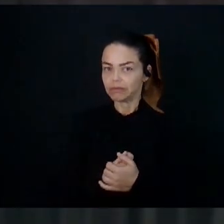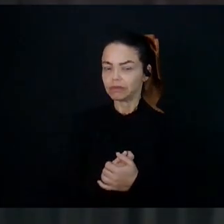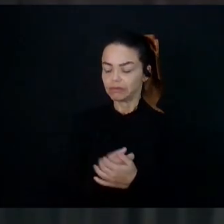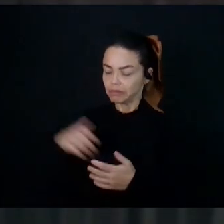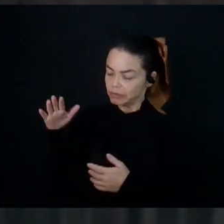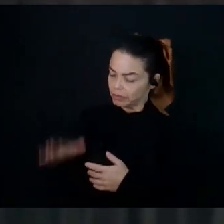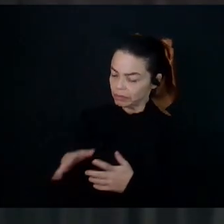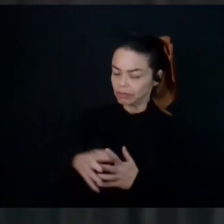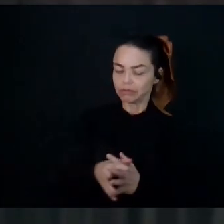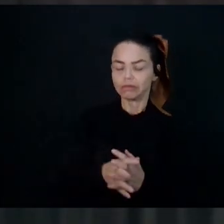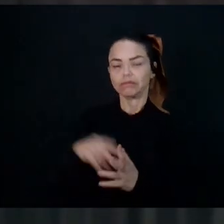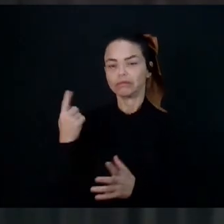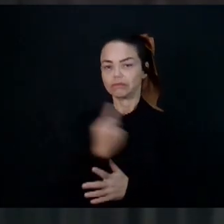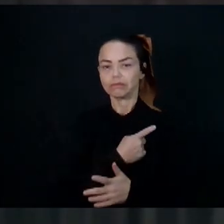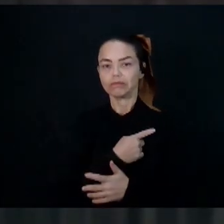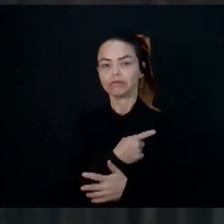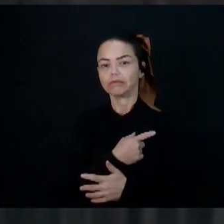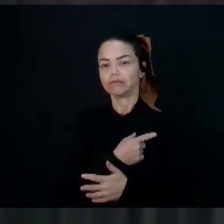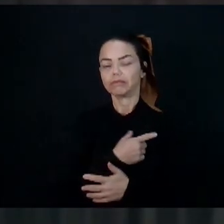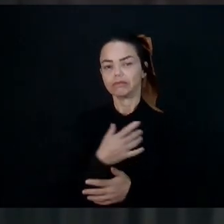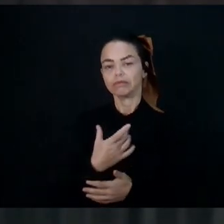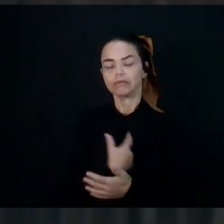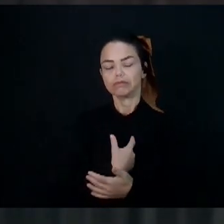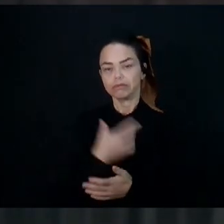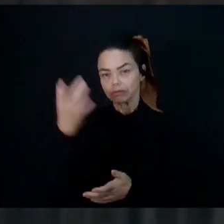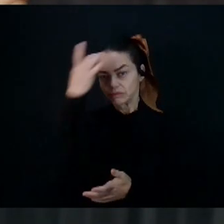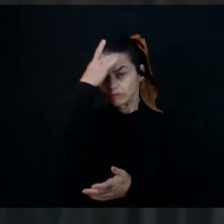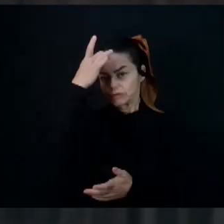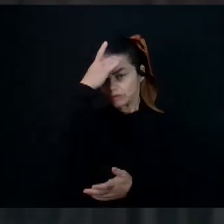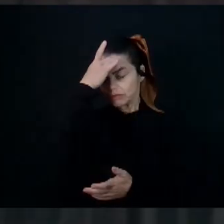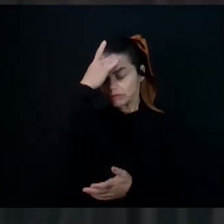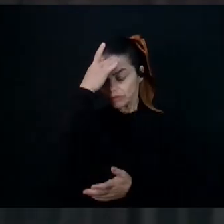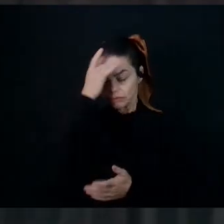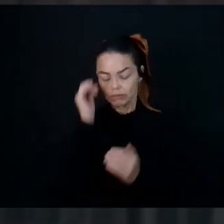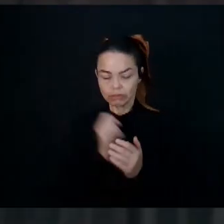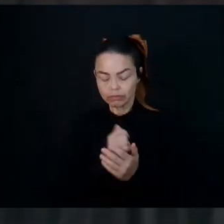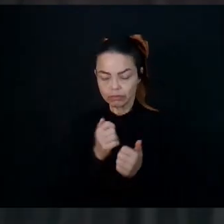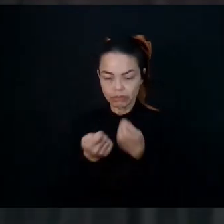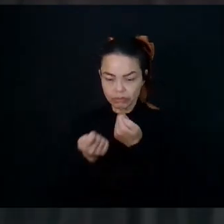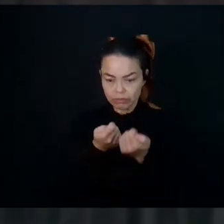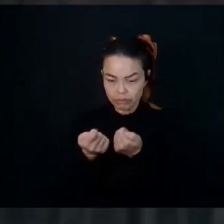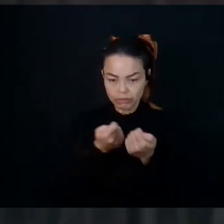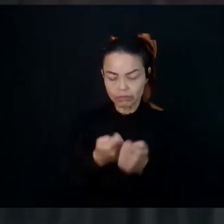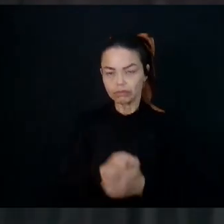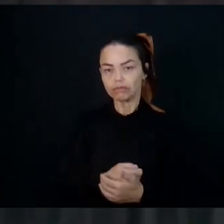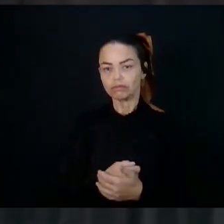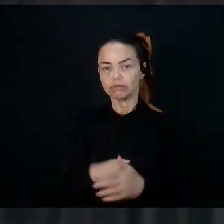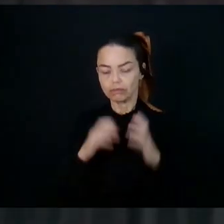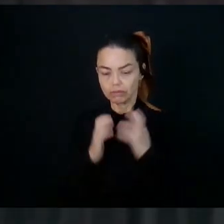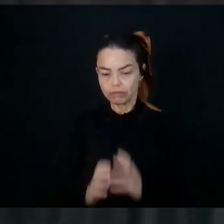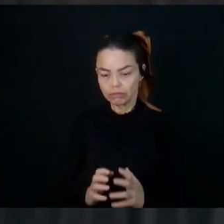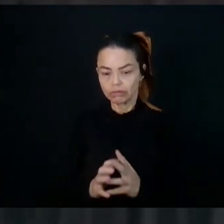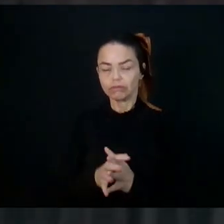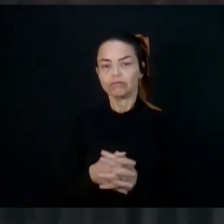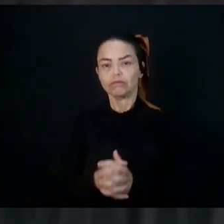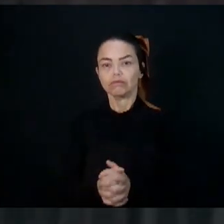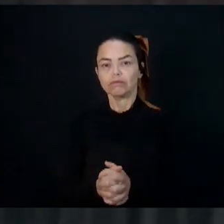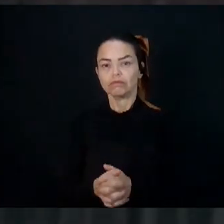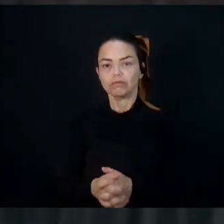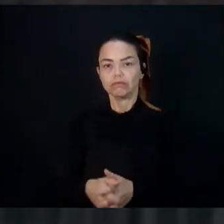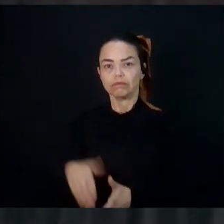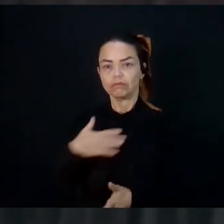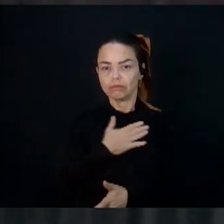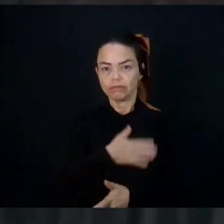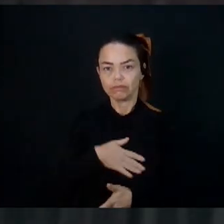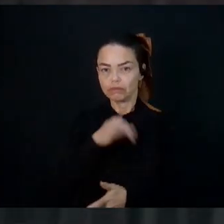e o nosso inconsciente, ele vai regendo tudo isso, os nossos comportamentos. Então eu gosto de exemplificar da